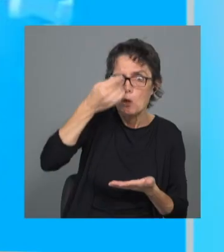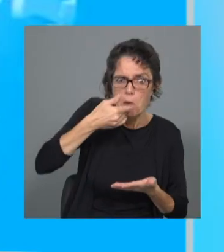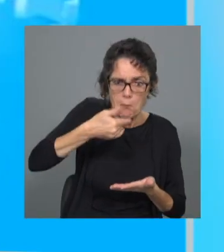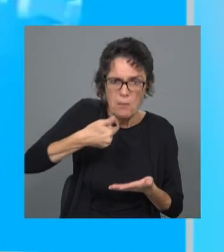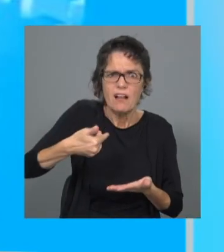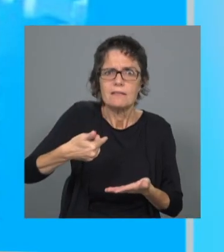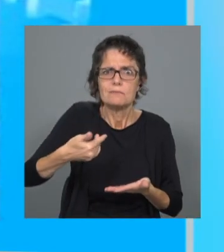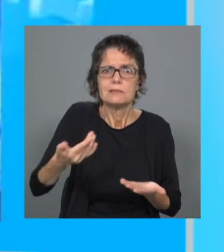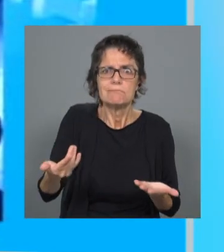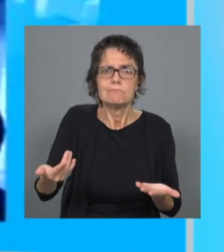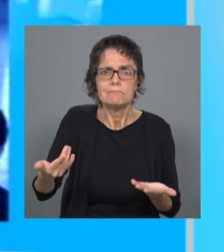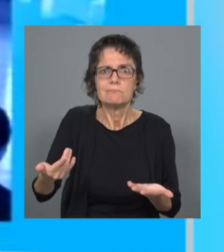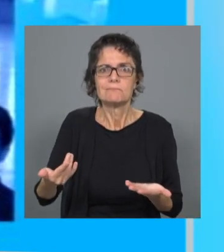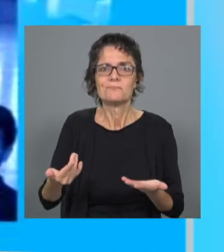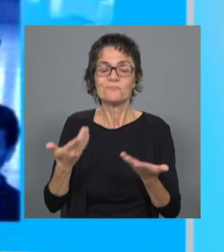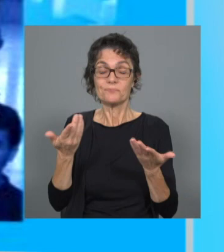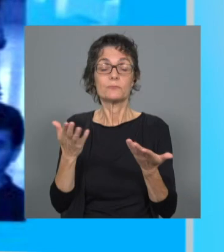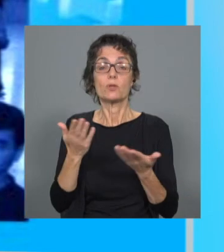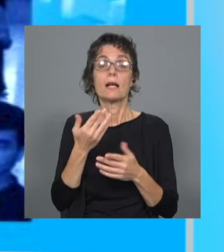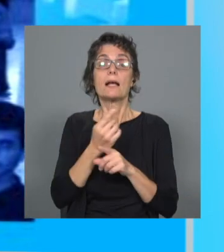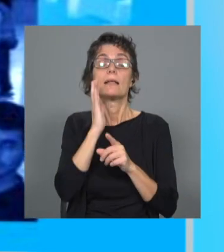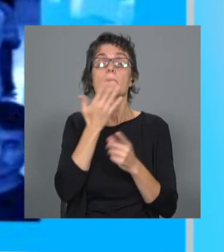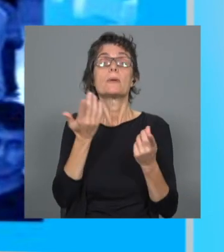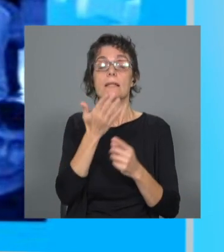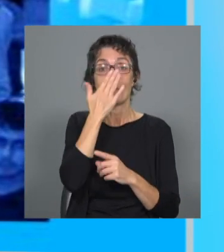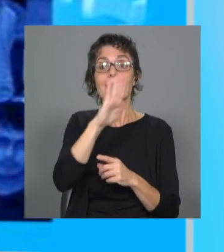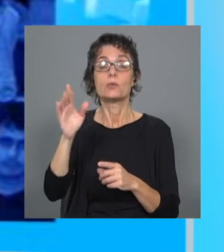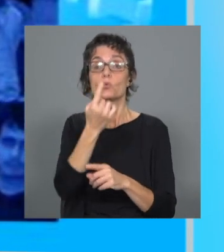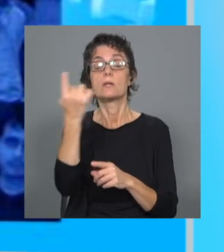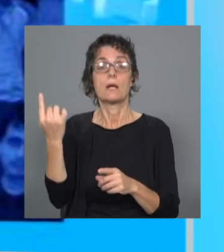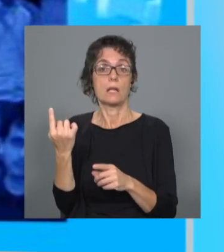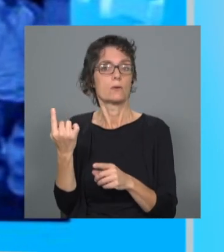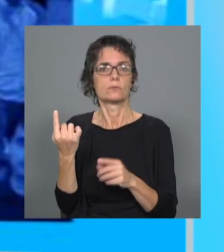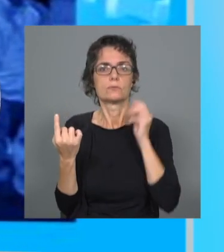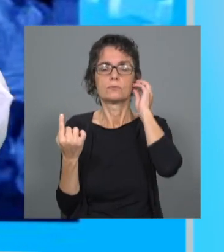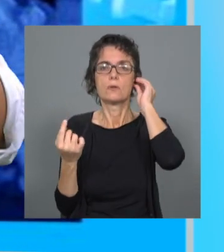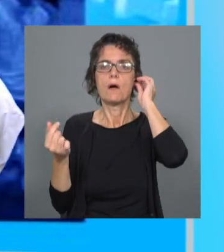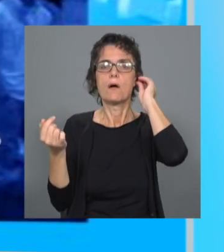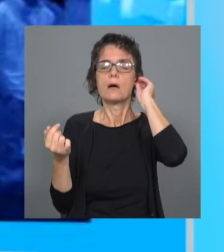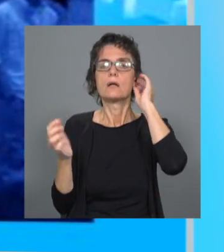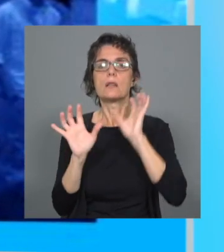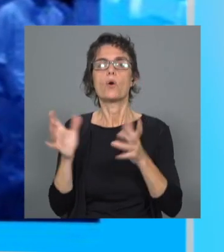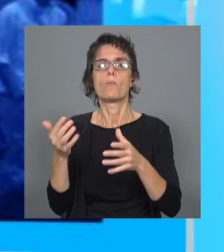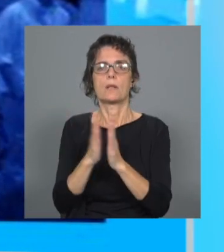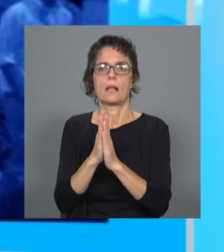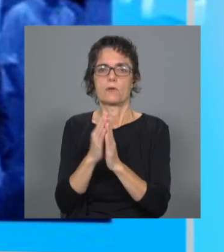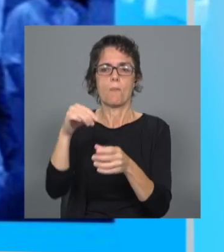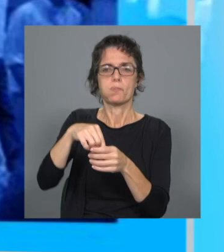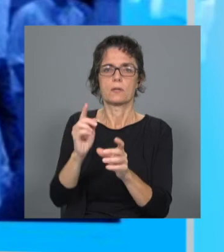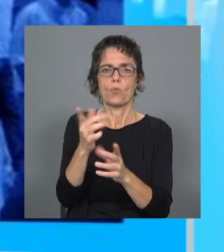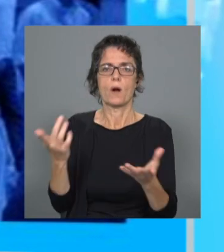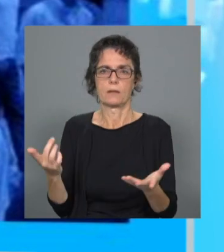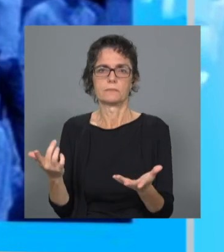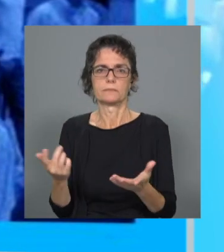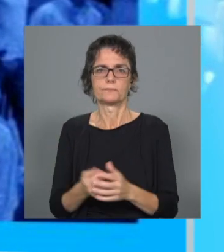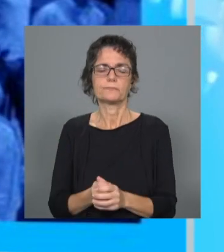não depende diretamente do sacerdote, depende da atitude até que os leigos têm em relação à sua vida na comunidade. O padre decide, por nós está tudo bem. E essa atitude tem de